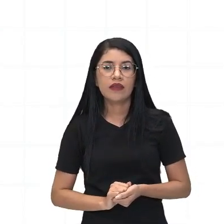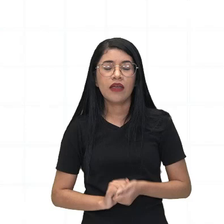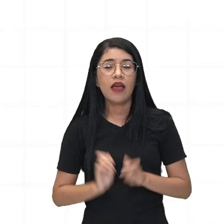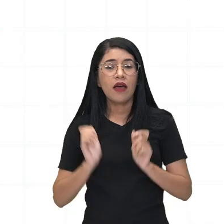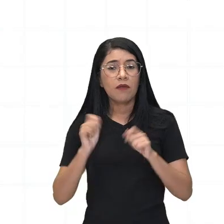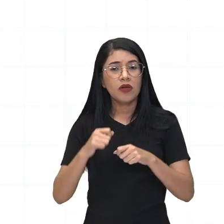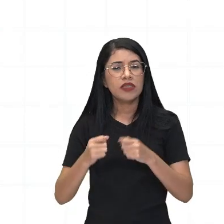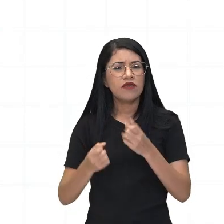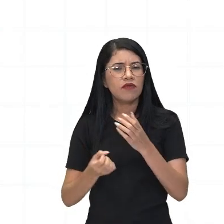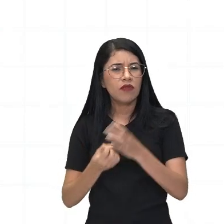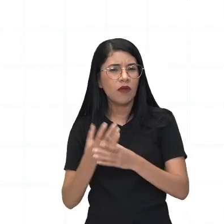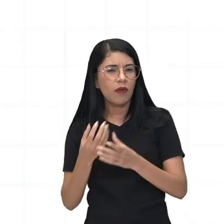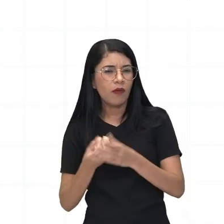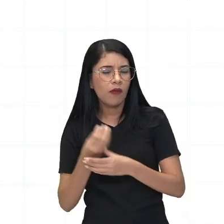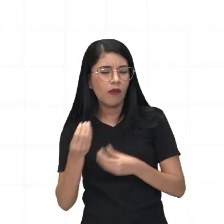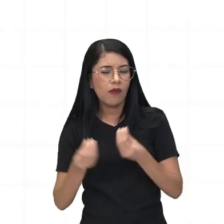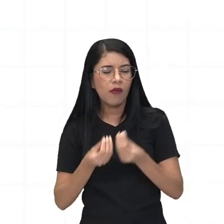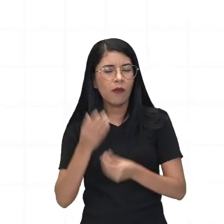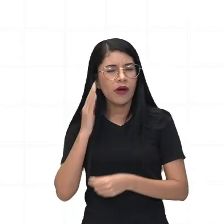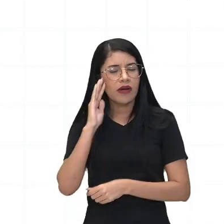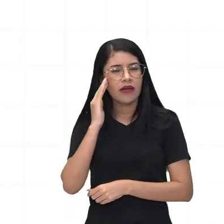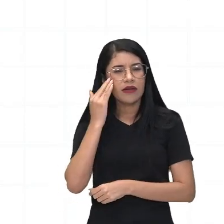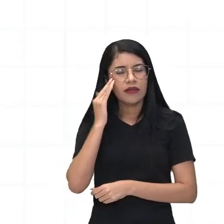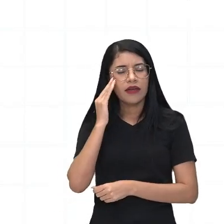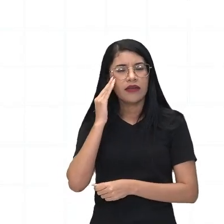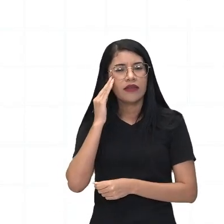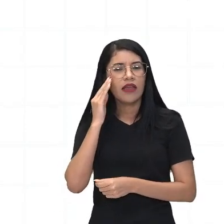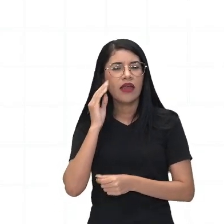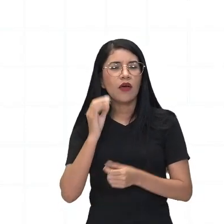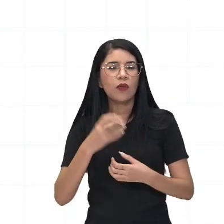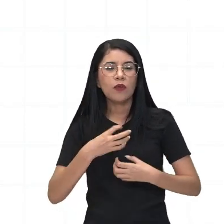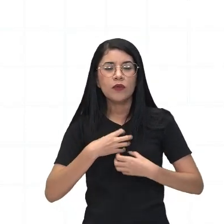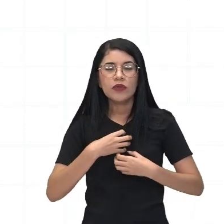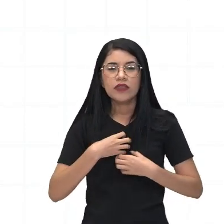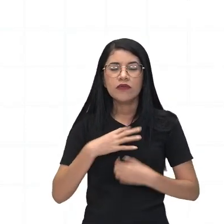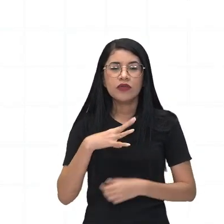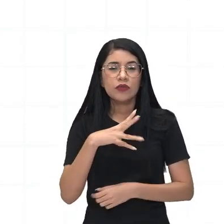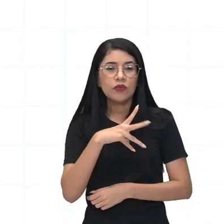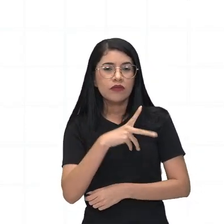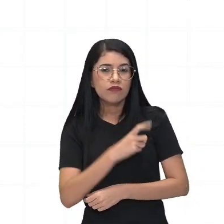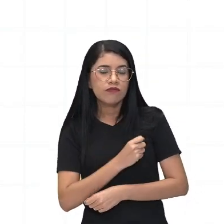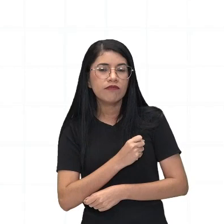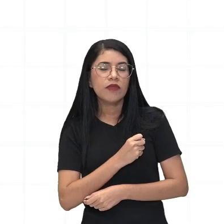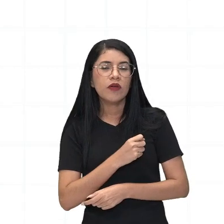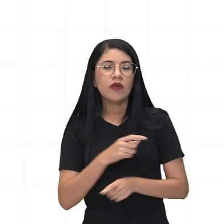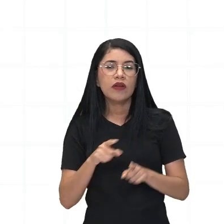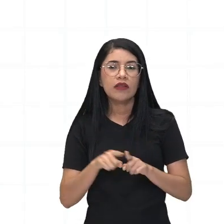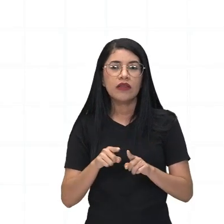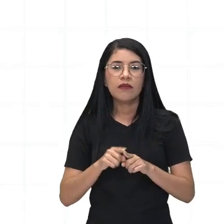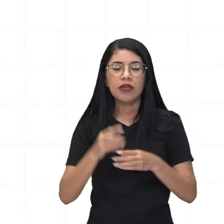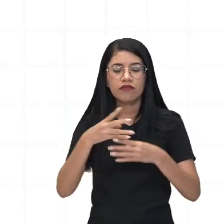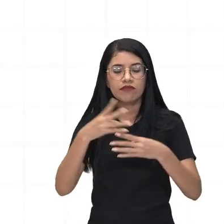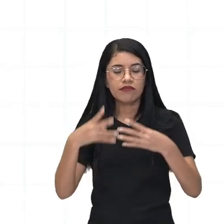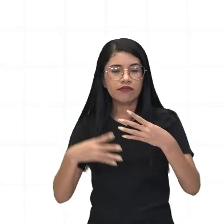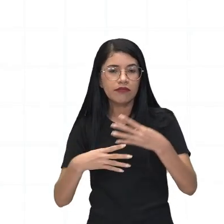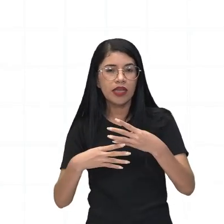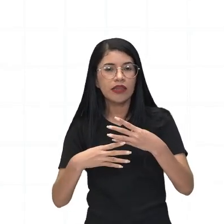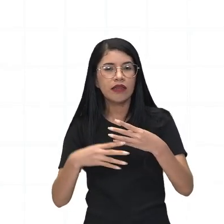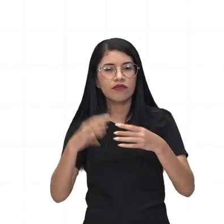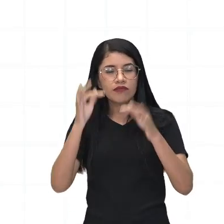construir a compreensão a respeito desse sentimento amoroso nesse soneto que se chama soneto